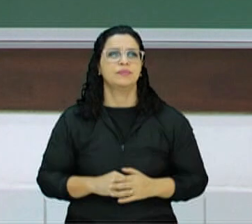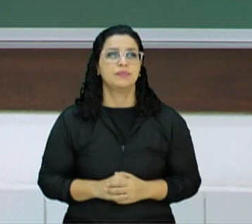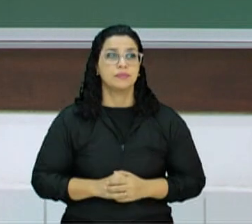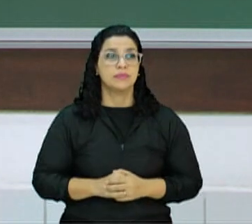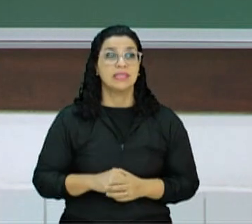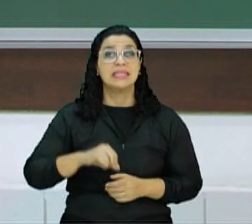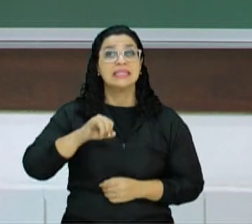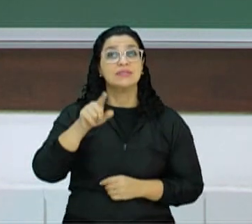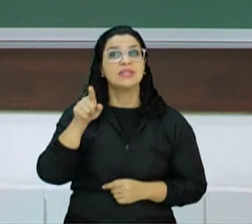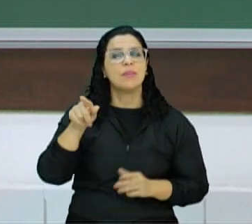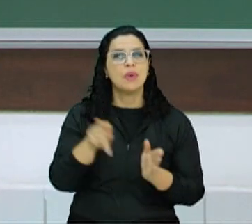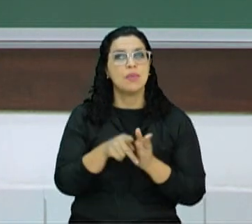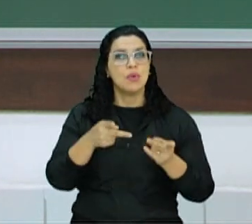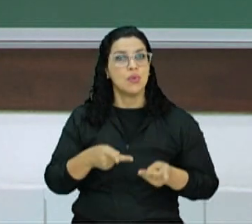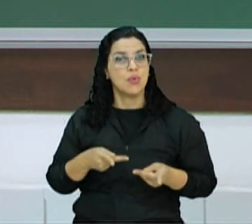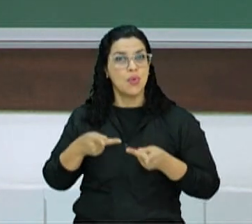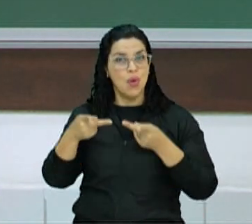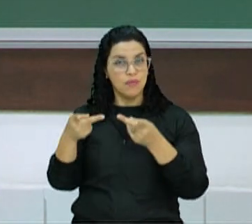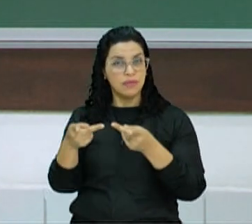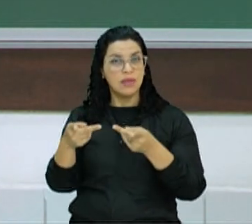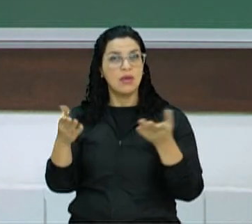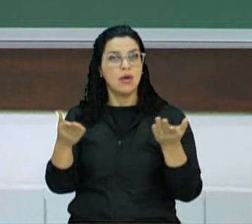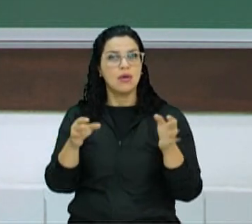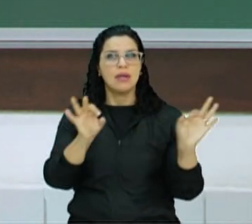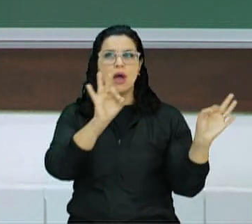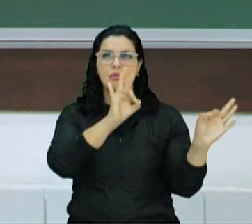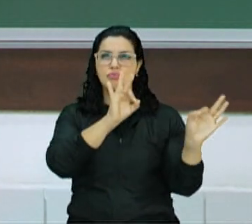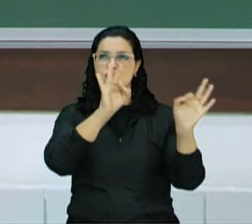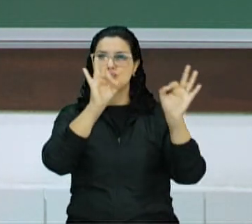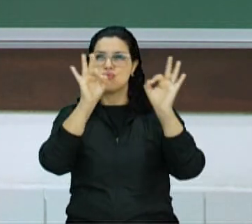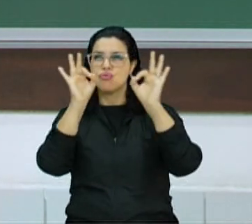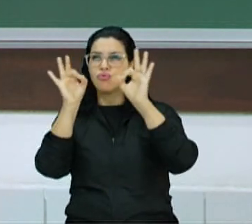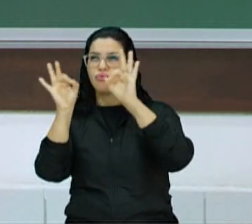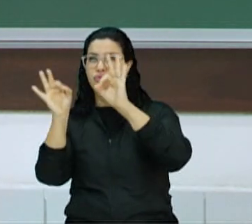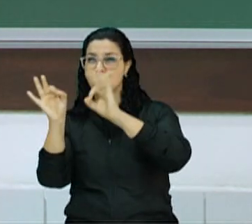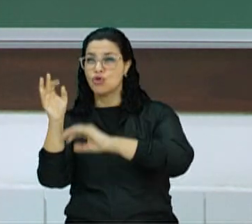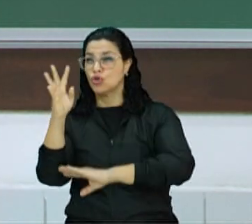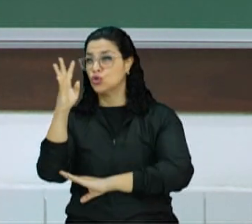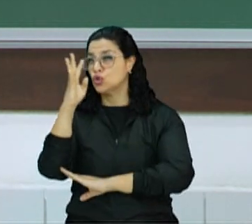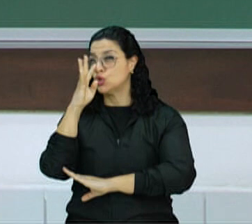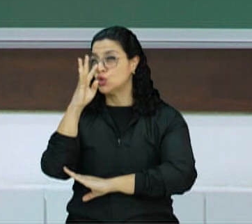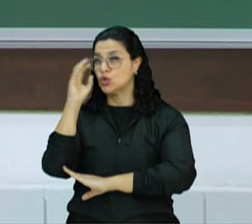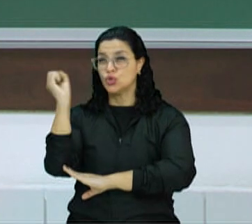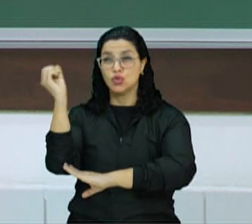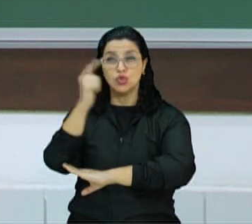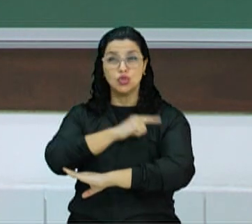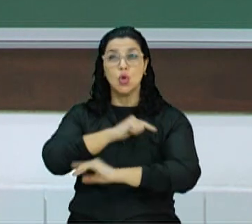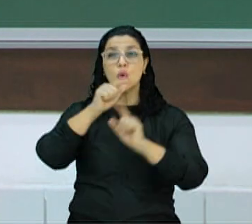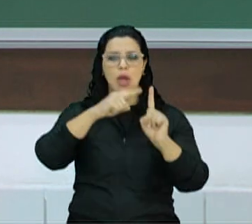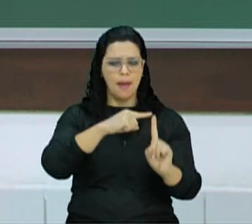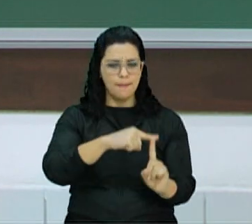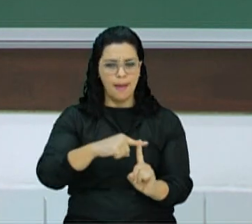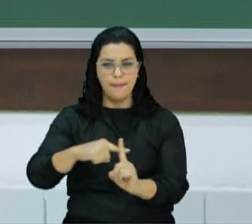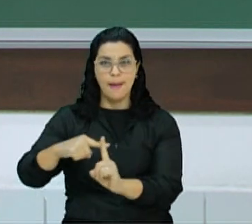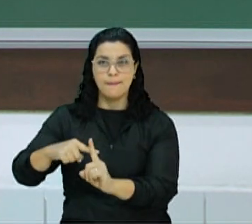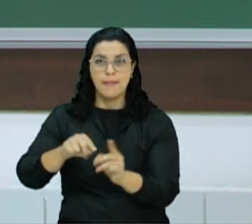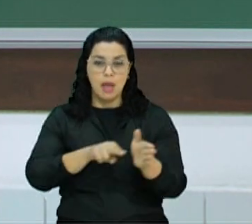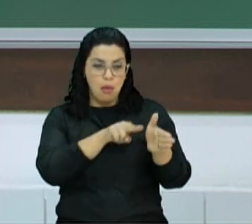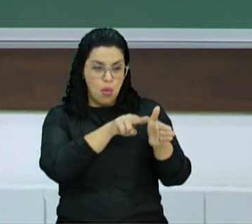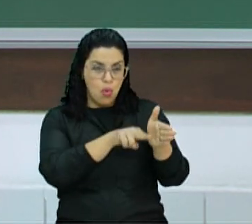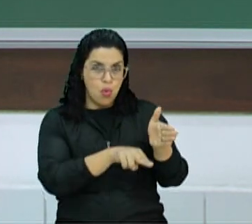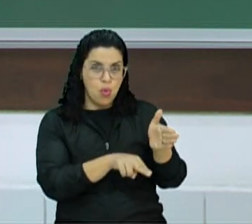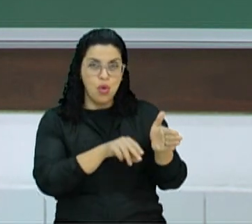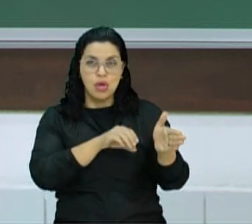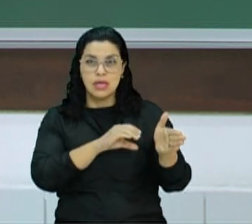E se você fosse convidado a ver um pôr do sol de dentro de um cemitério? É